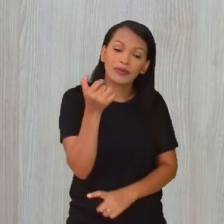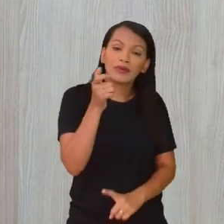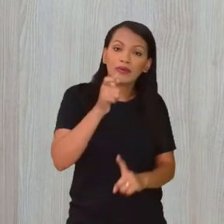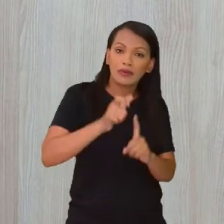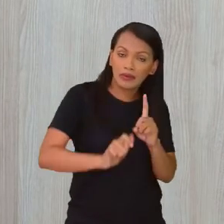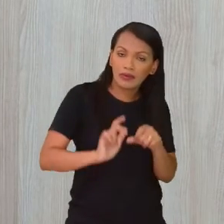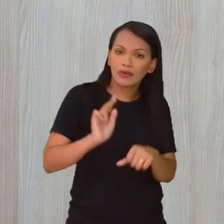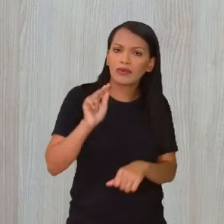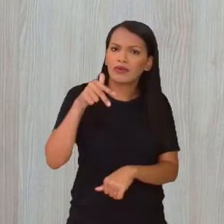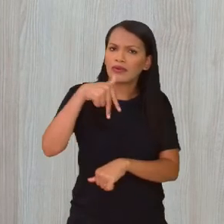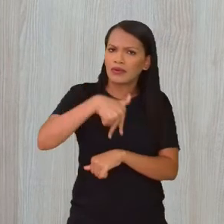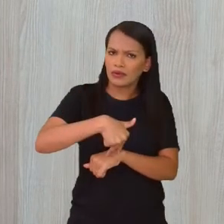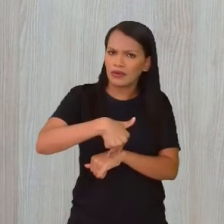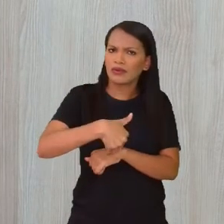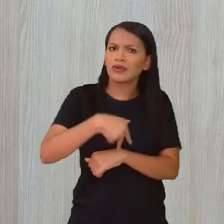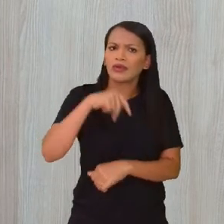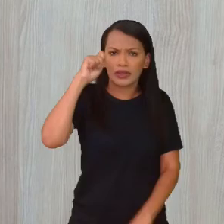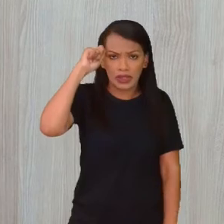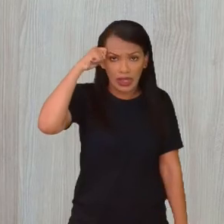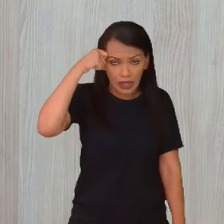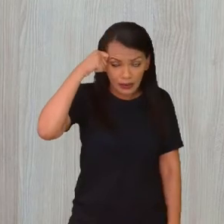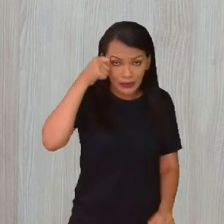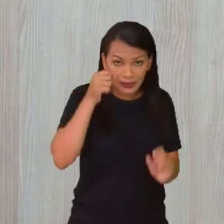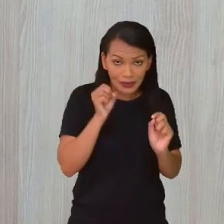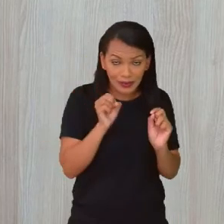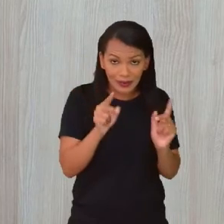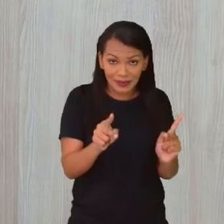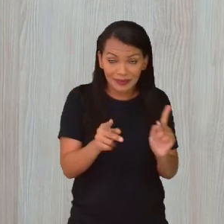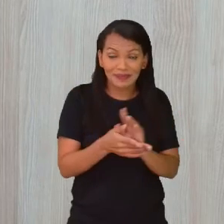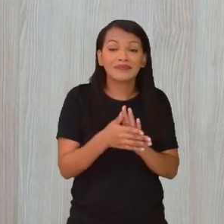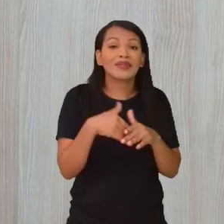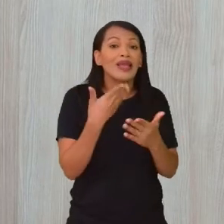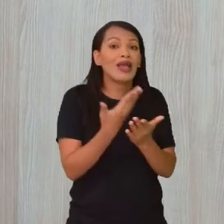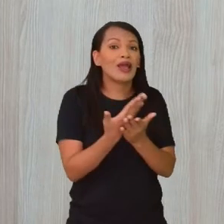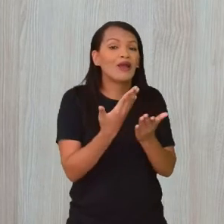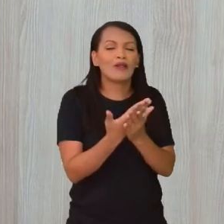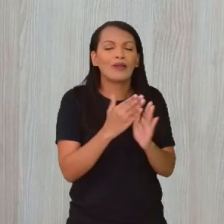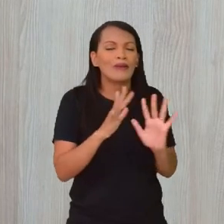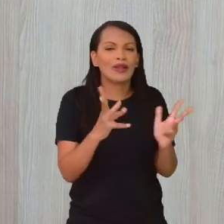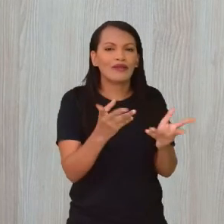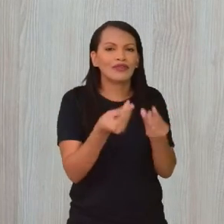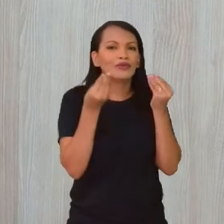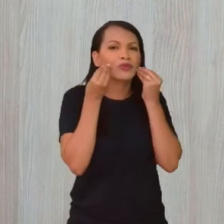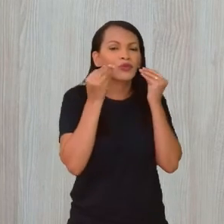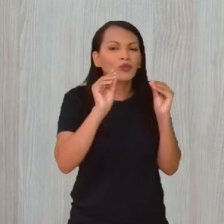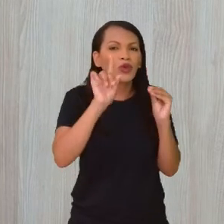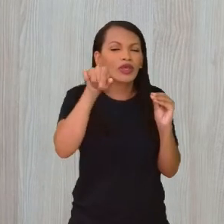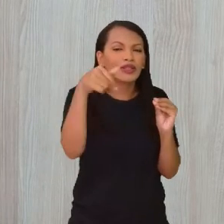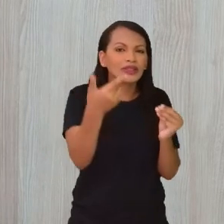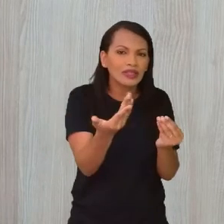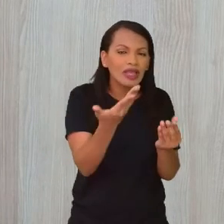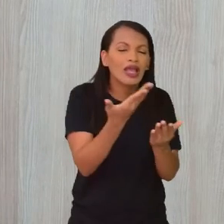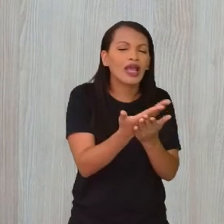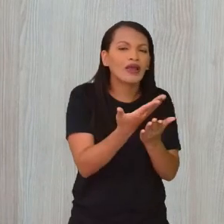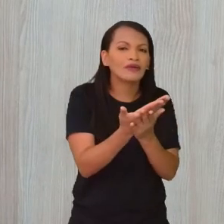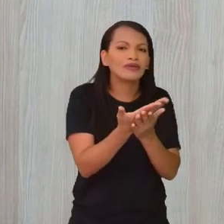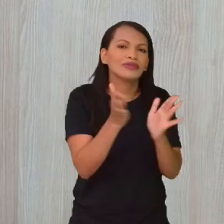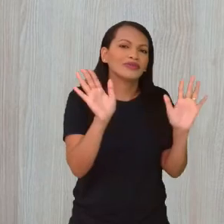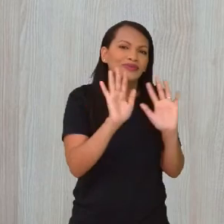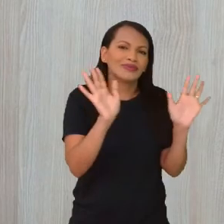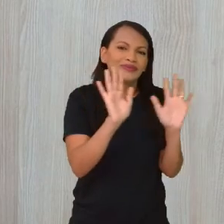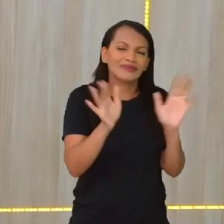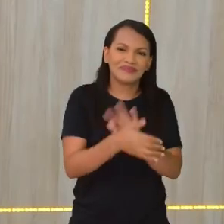protagonismo negro, né? Então, foi massa a aula. Um beijo, até o próximo momento de estudo.